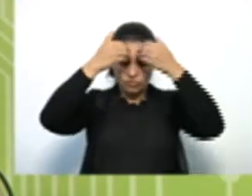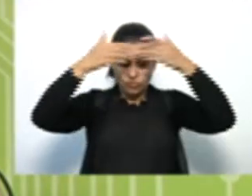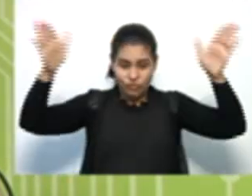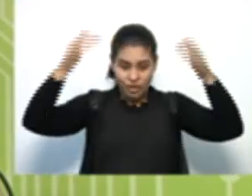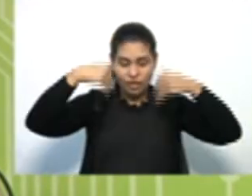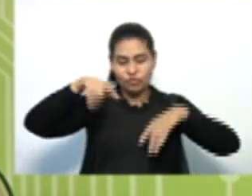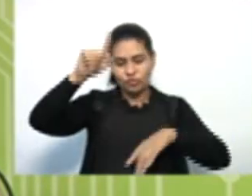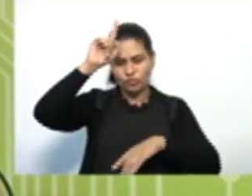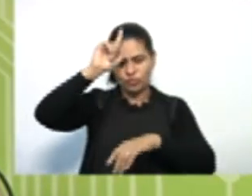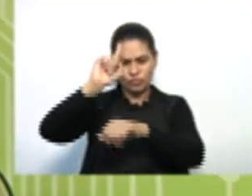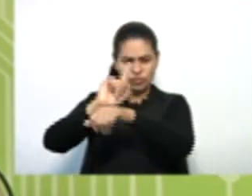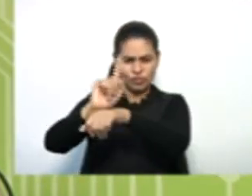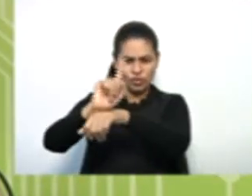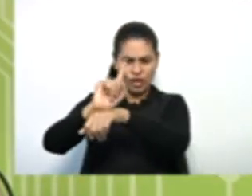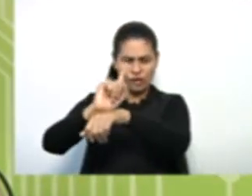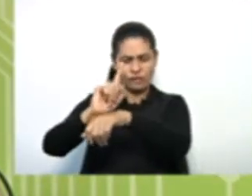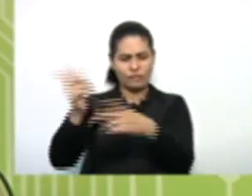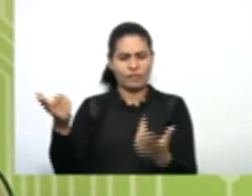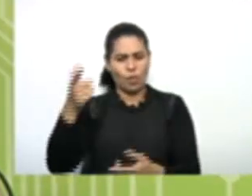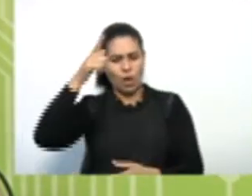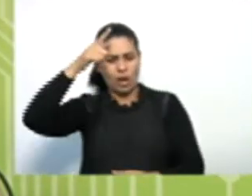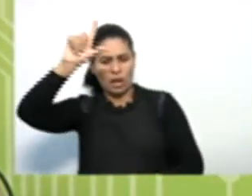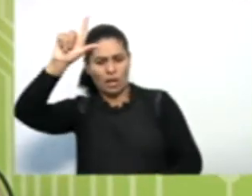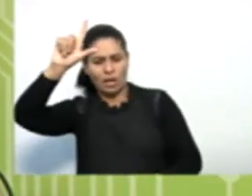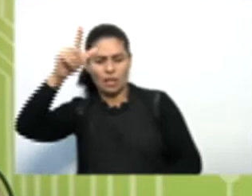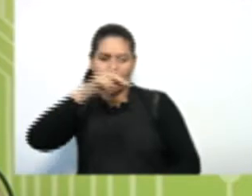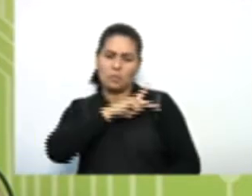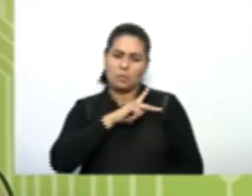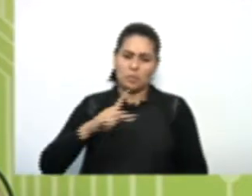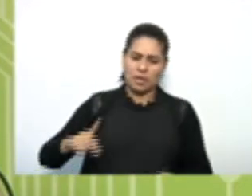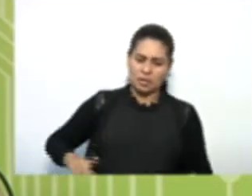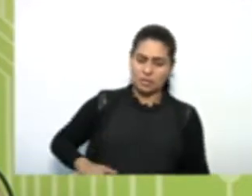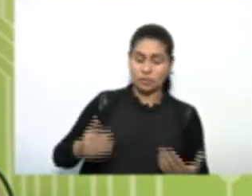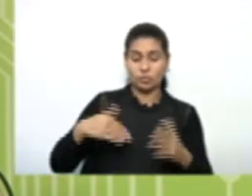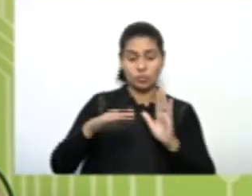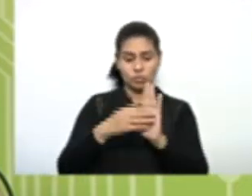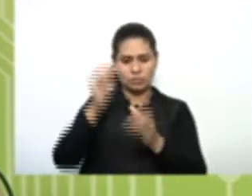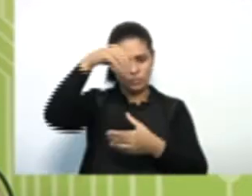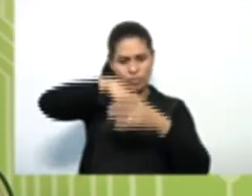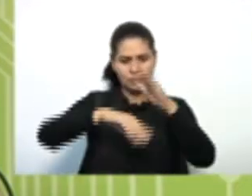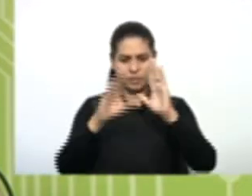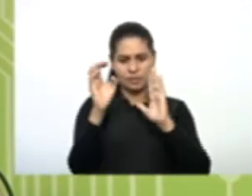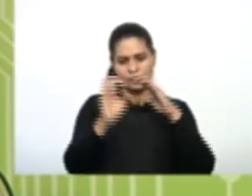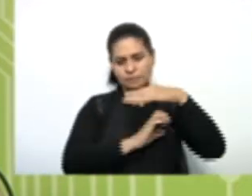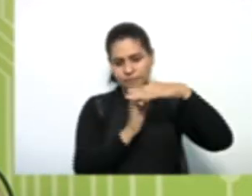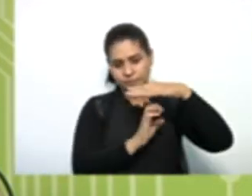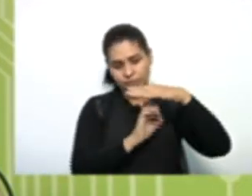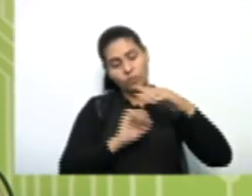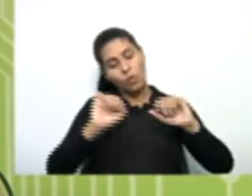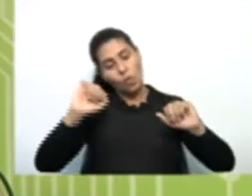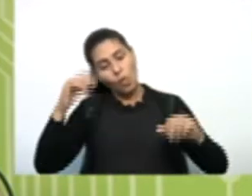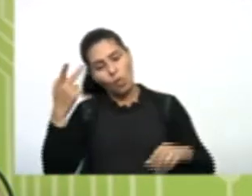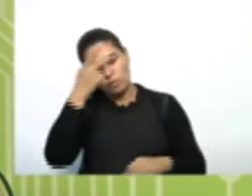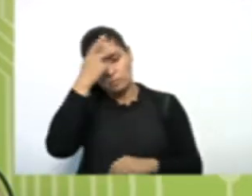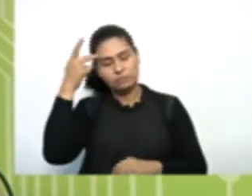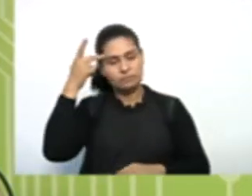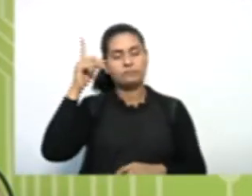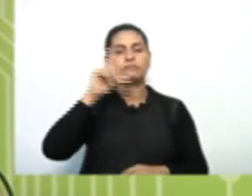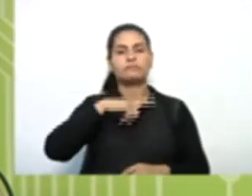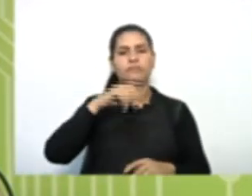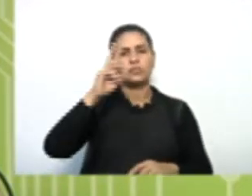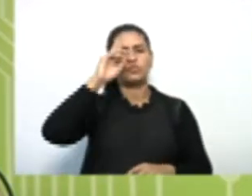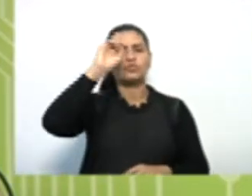diretores das empresas, ou os gerentes, assim a gente às vezes chama os gerentes das empresas capitalistas, ou as pessoas que são